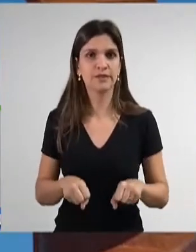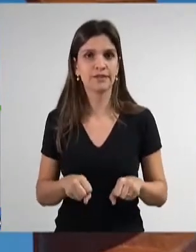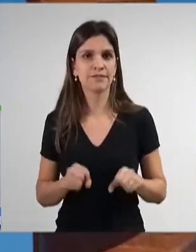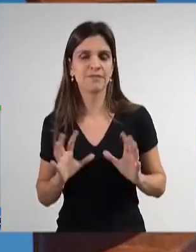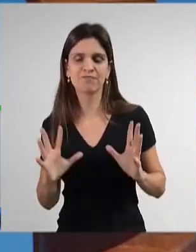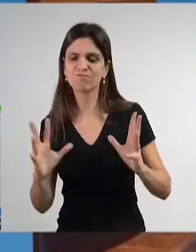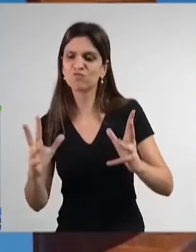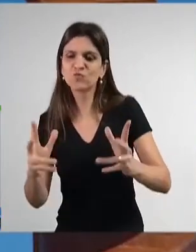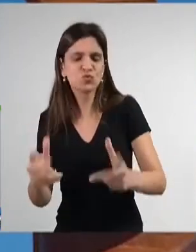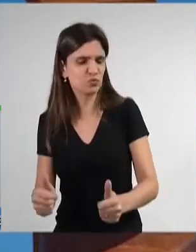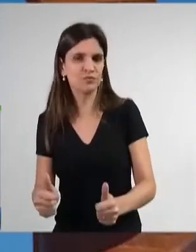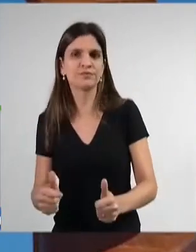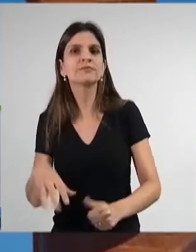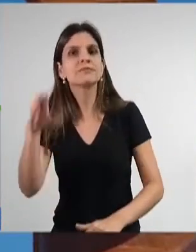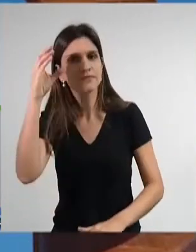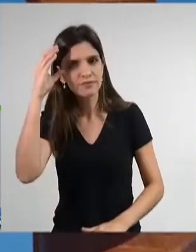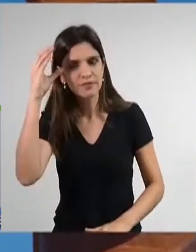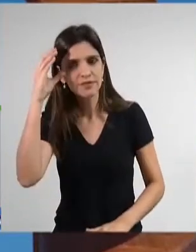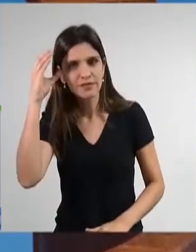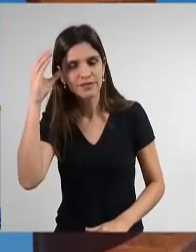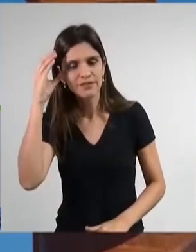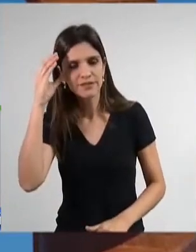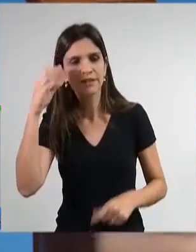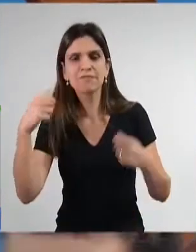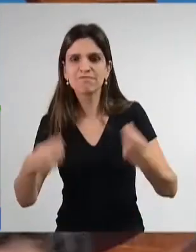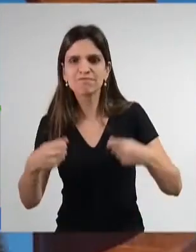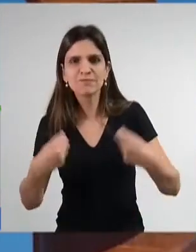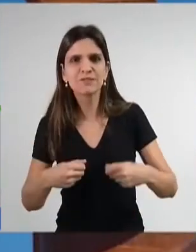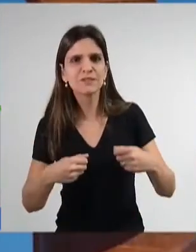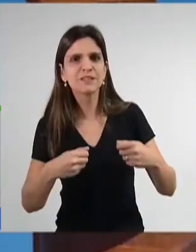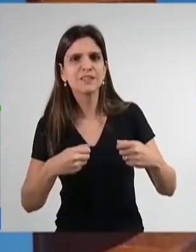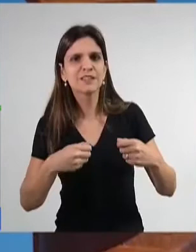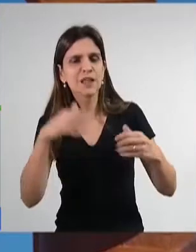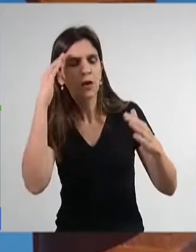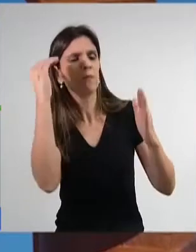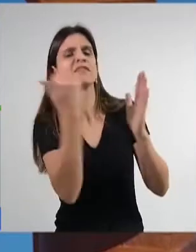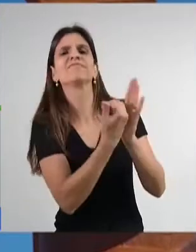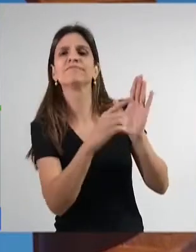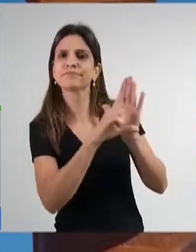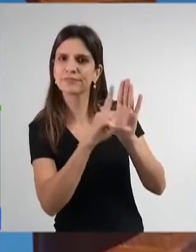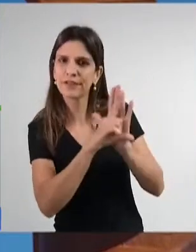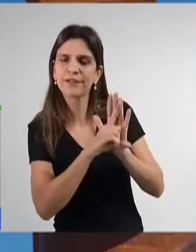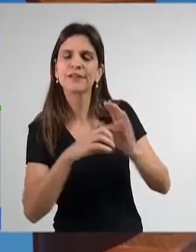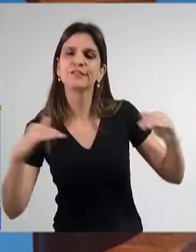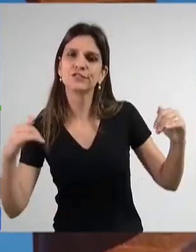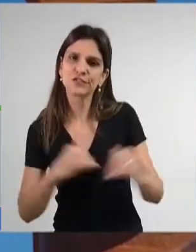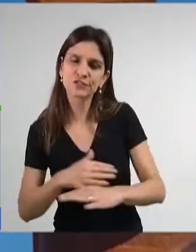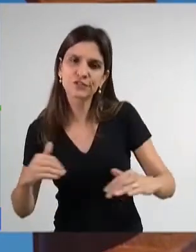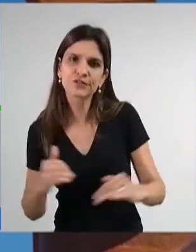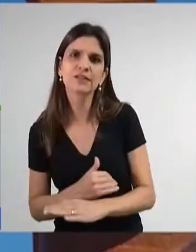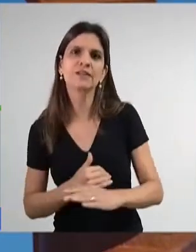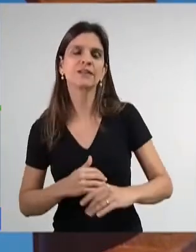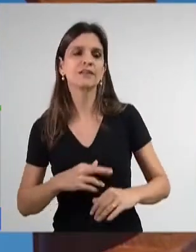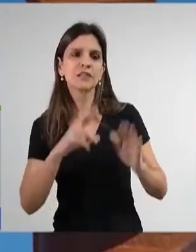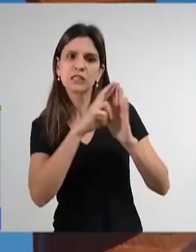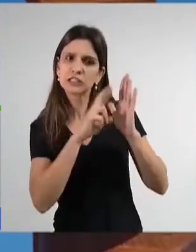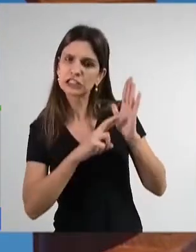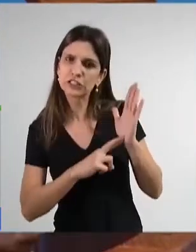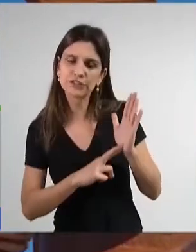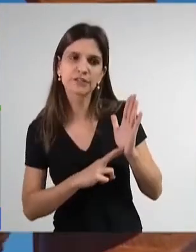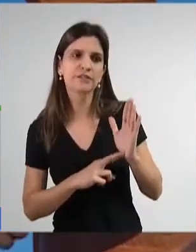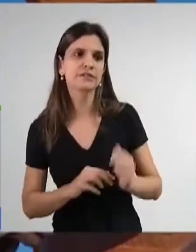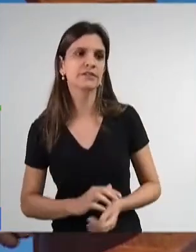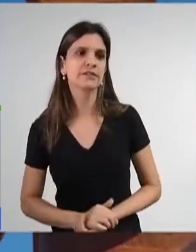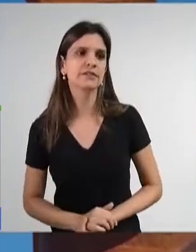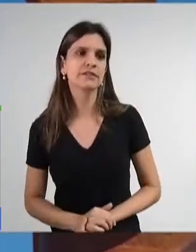ter essa consciência de que temos que respeitar sinais de trânsito, leis de trânsito, sinalizações